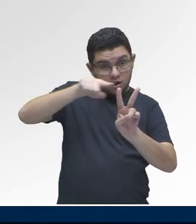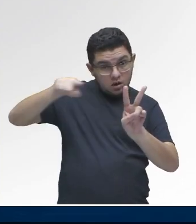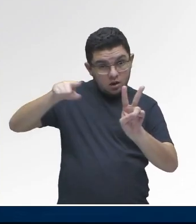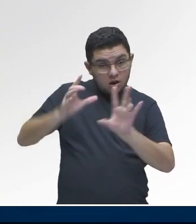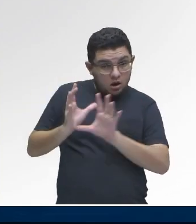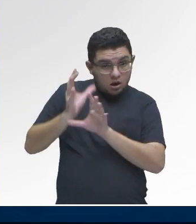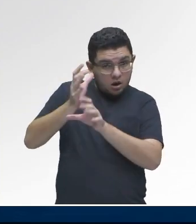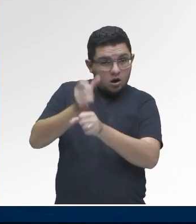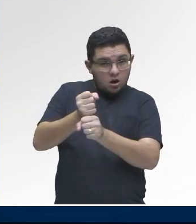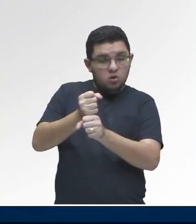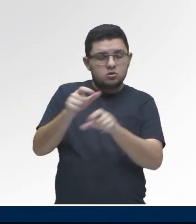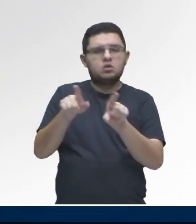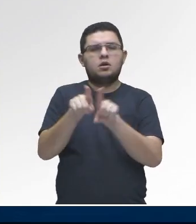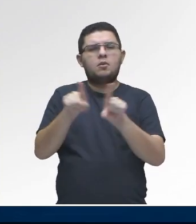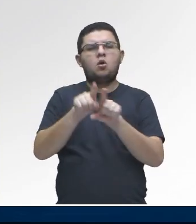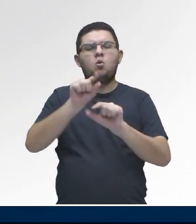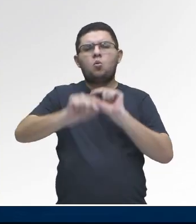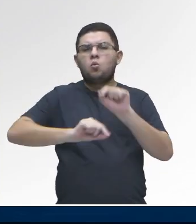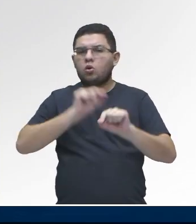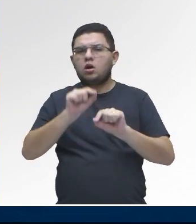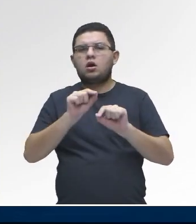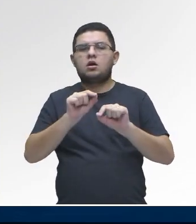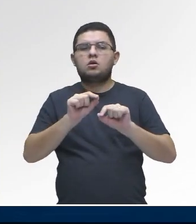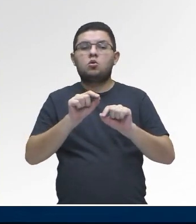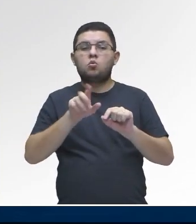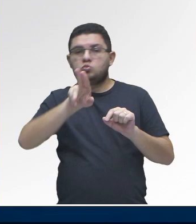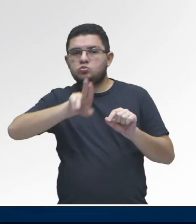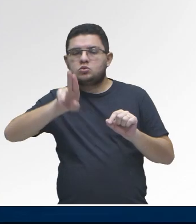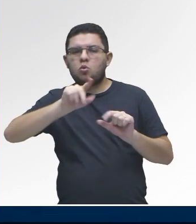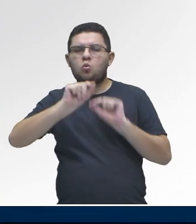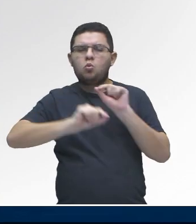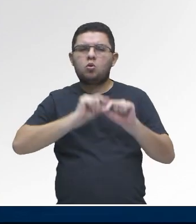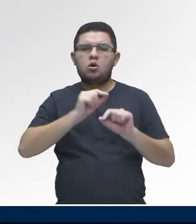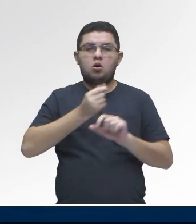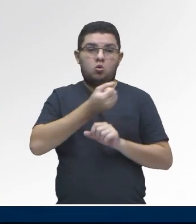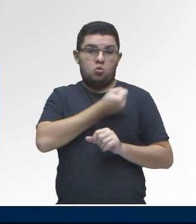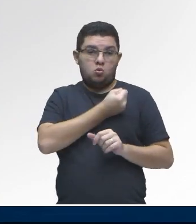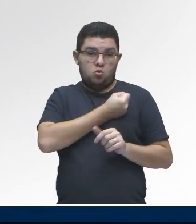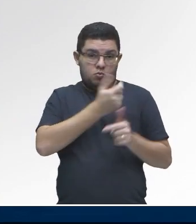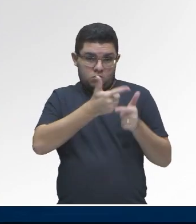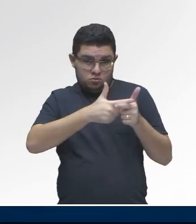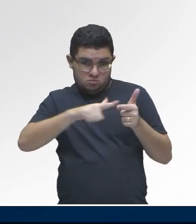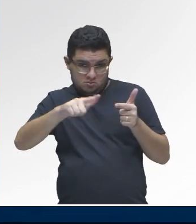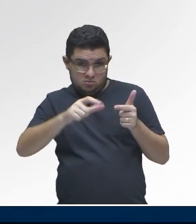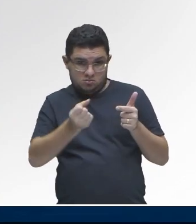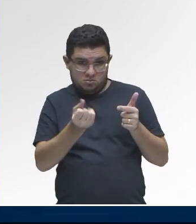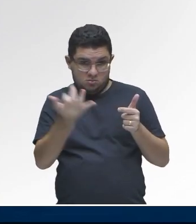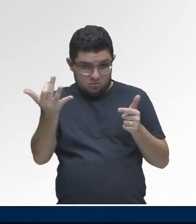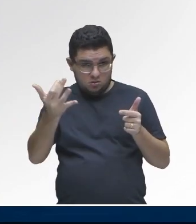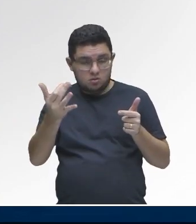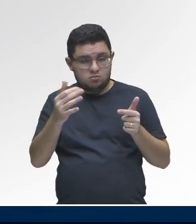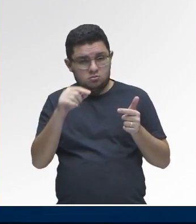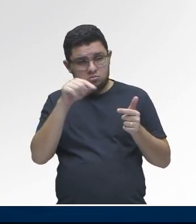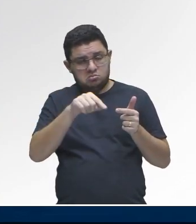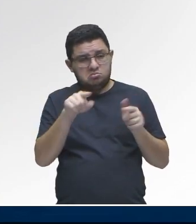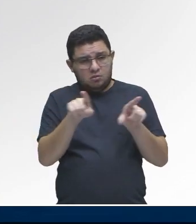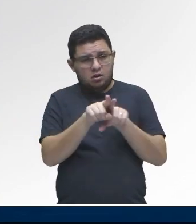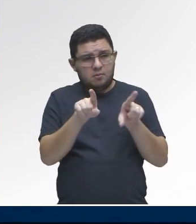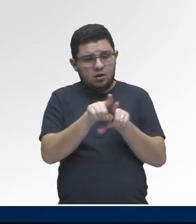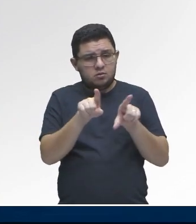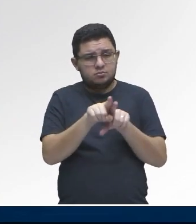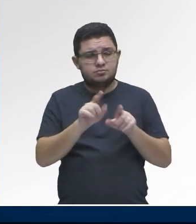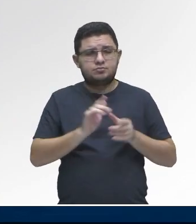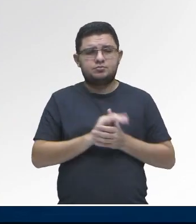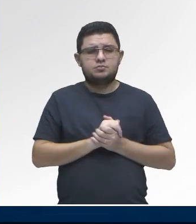também são válidos para os números racionais. A principal diferença é que, em relação aos